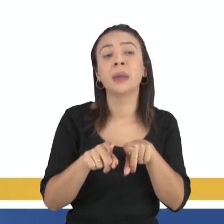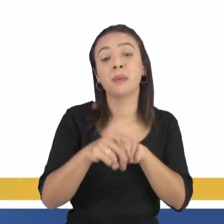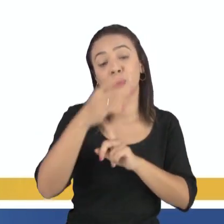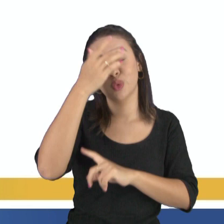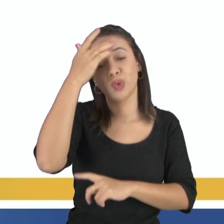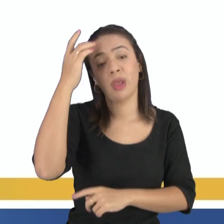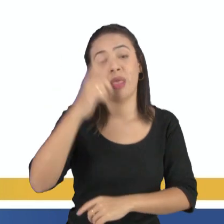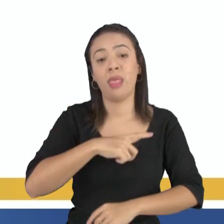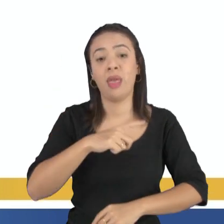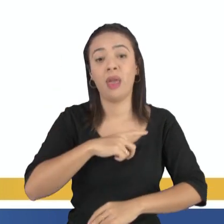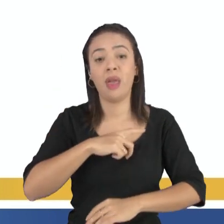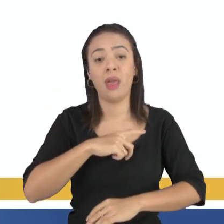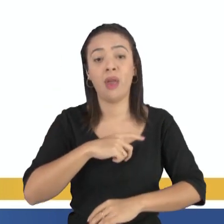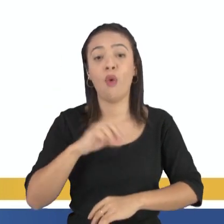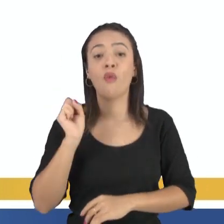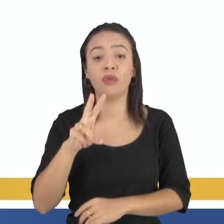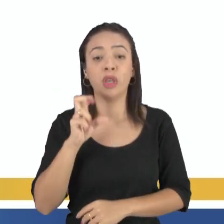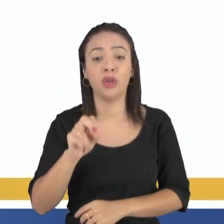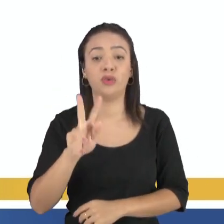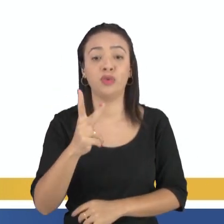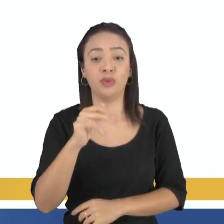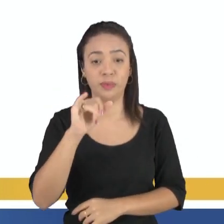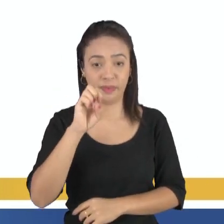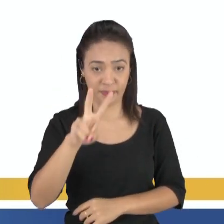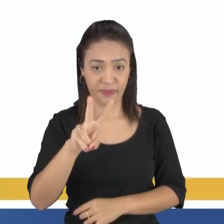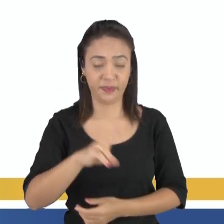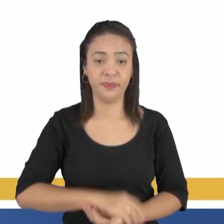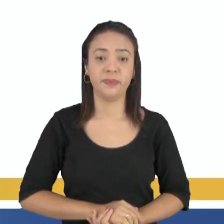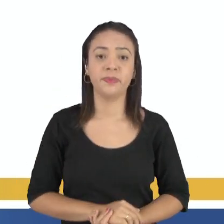e portadores do vírus do HIV, tá bom?